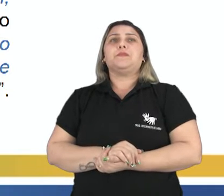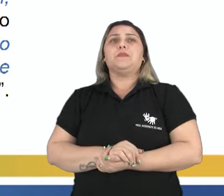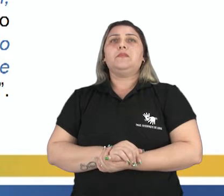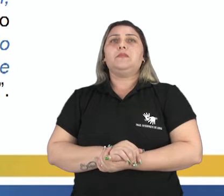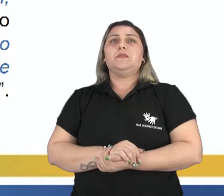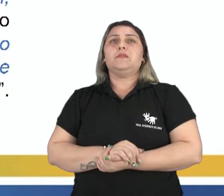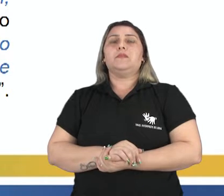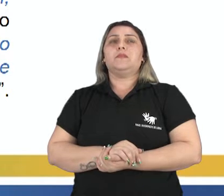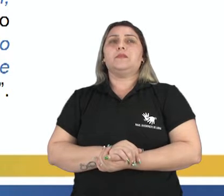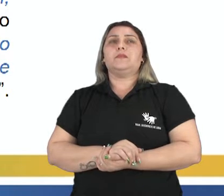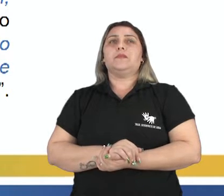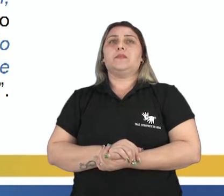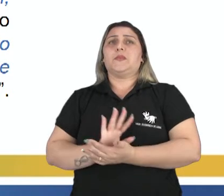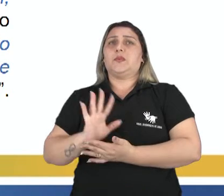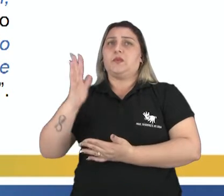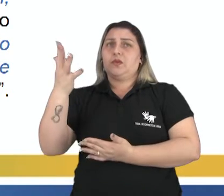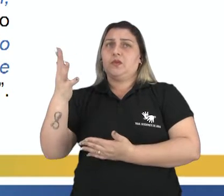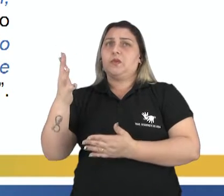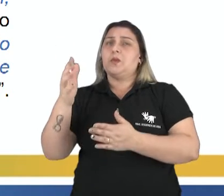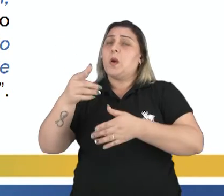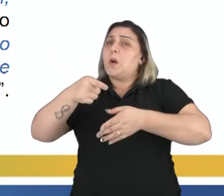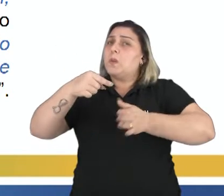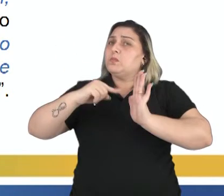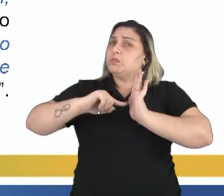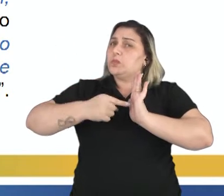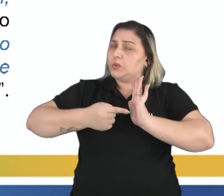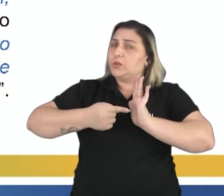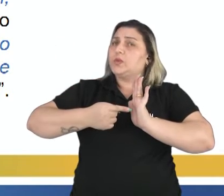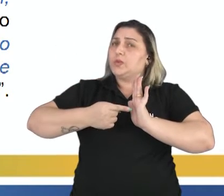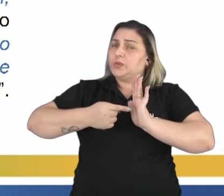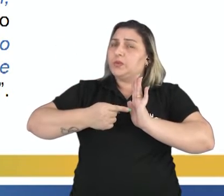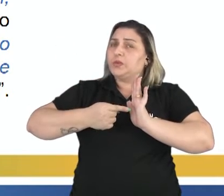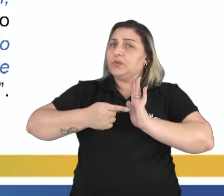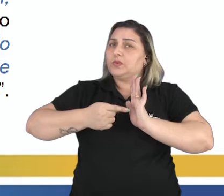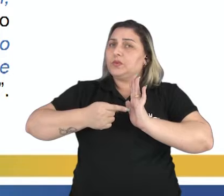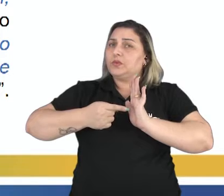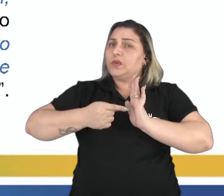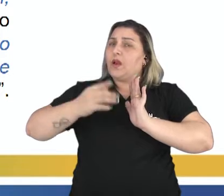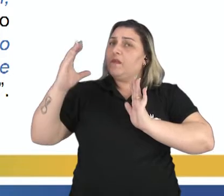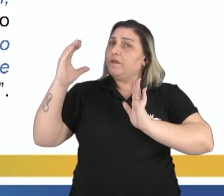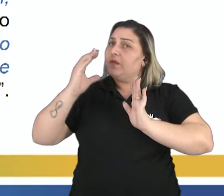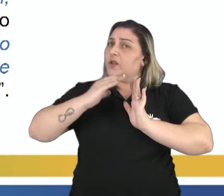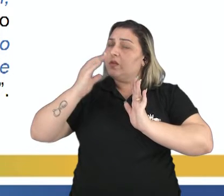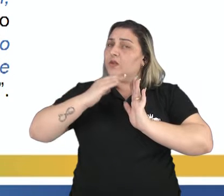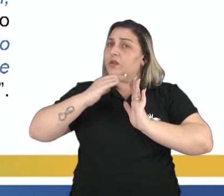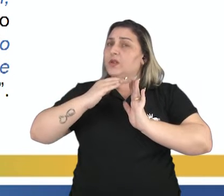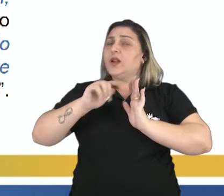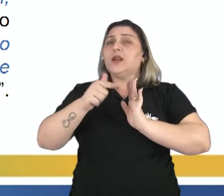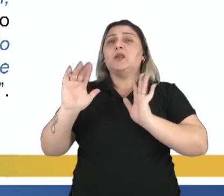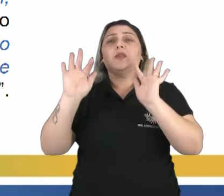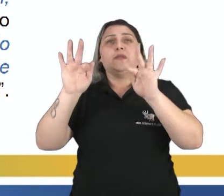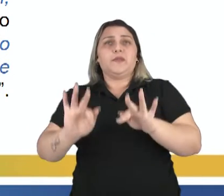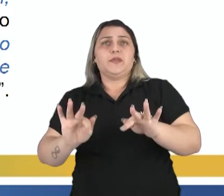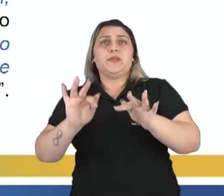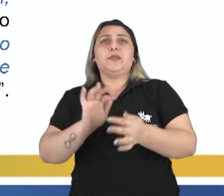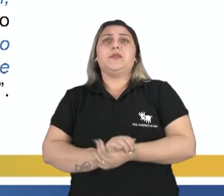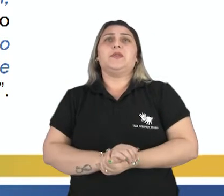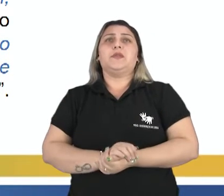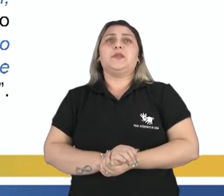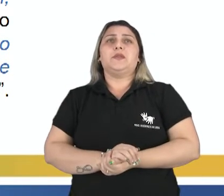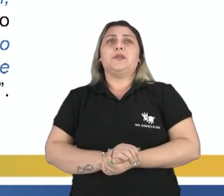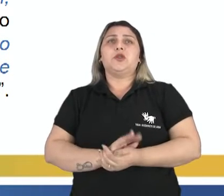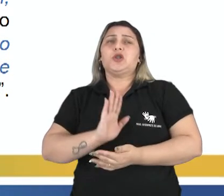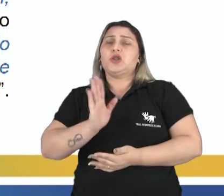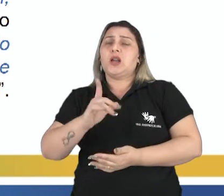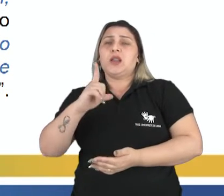certo? Percorrido por um ponto em sobrevoo absoluto a uma velocidade infinita, tá? Então a gente já